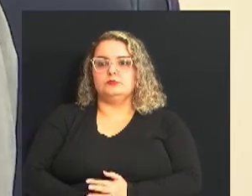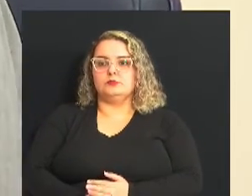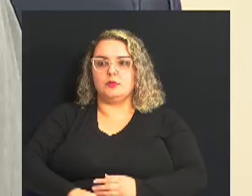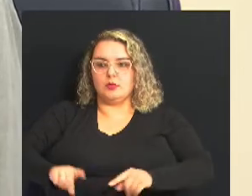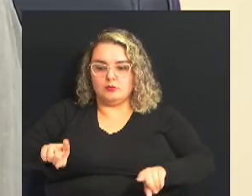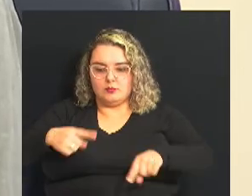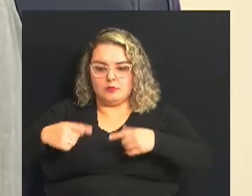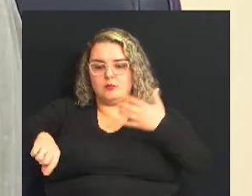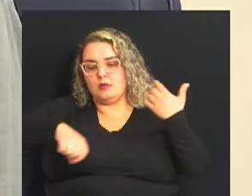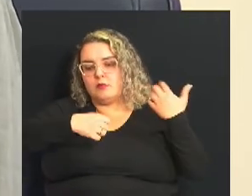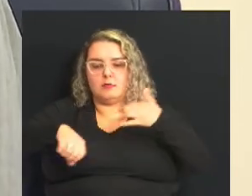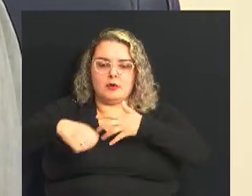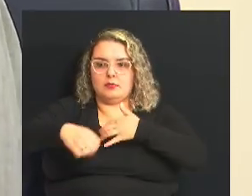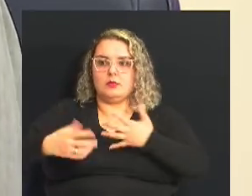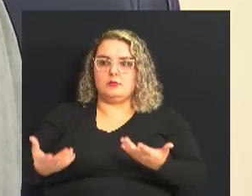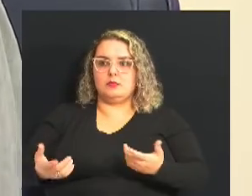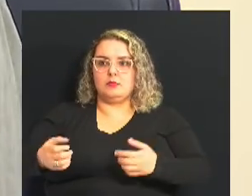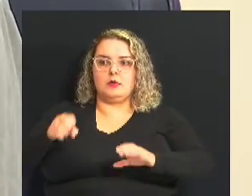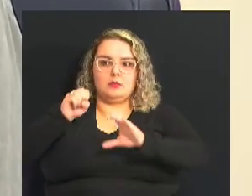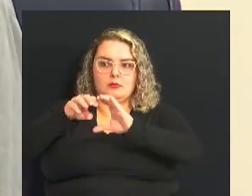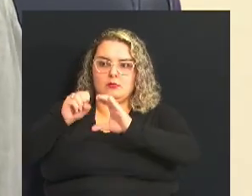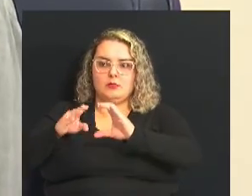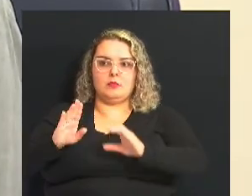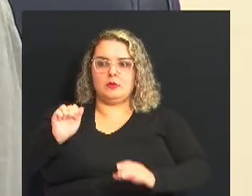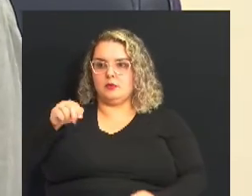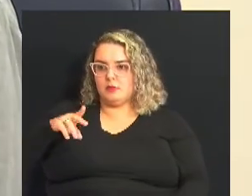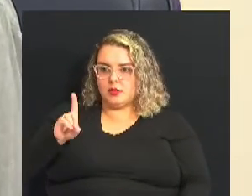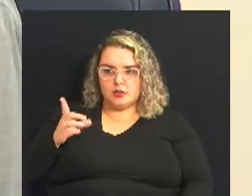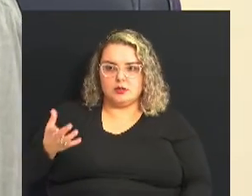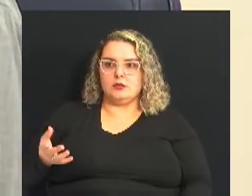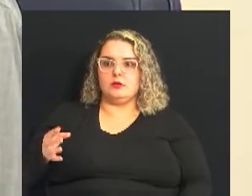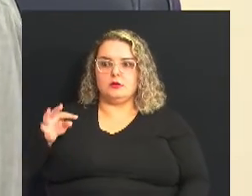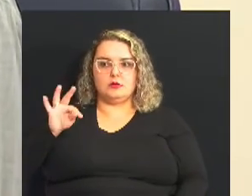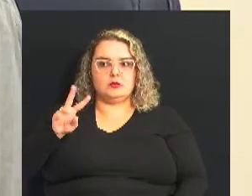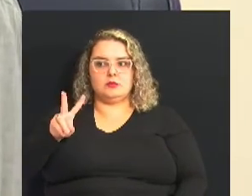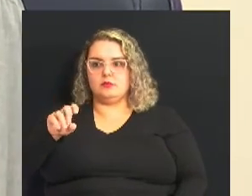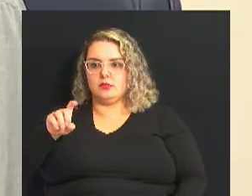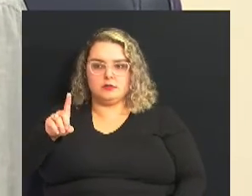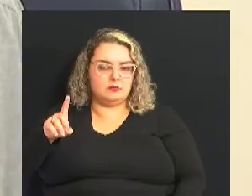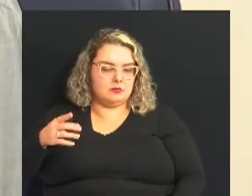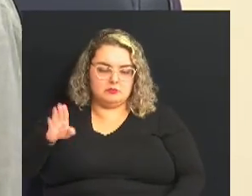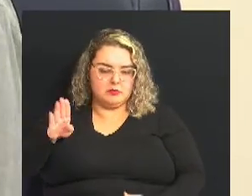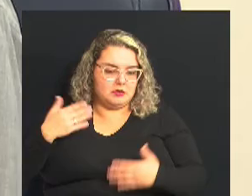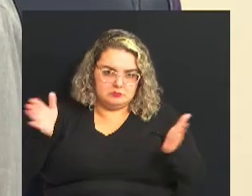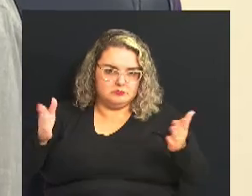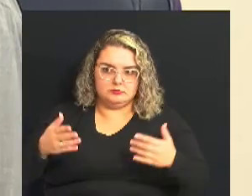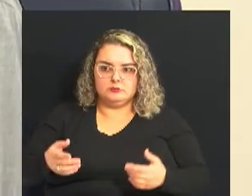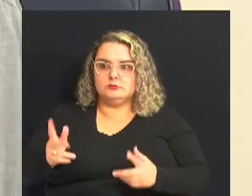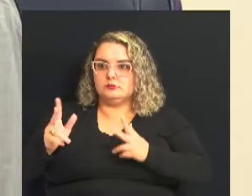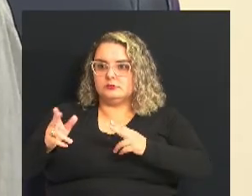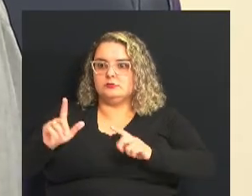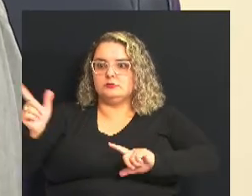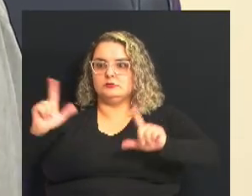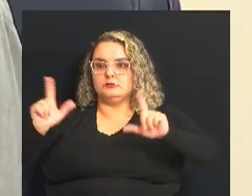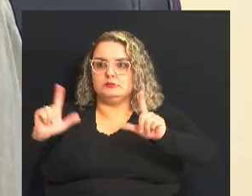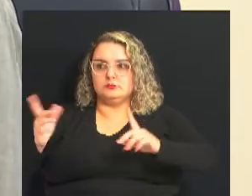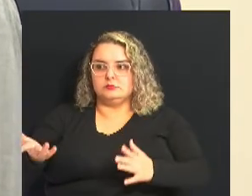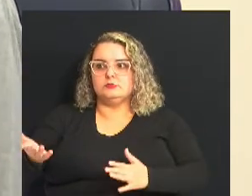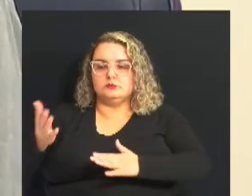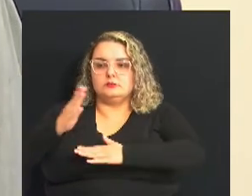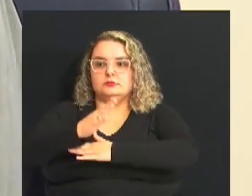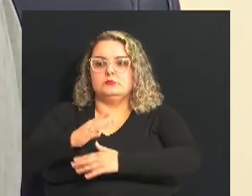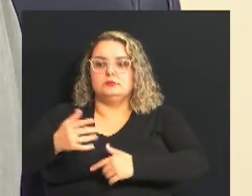uma entrevista para a Globo, ou para a Bandeirantes, ou para a TVB, o que quer que seja, e deu essa mesma entrevista para a TV Câmara, uma banda local.